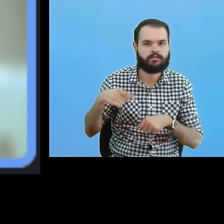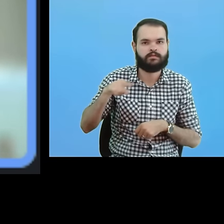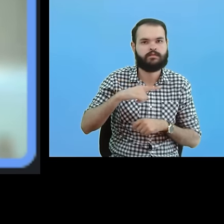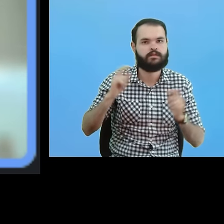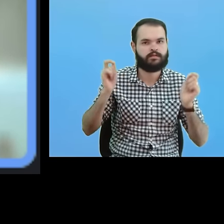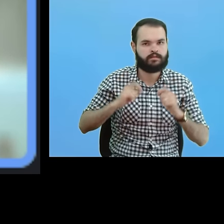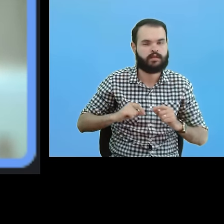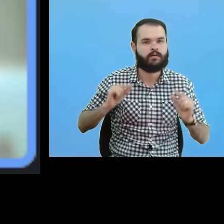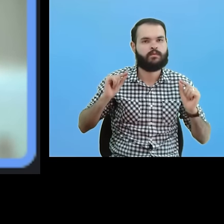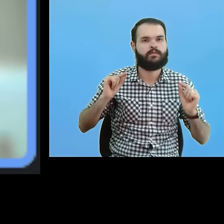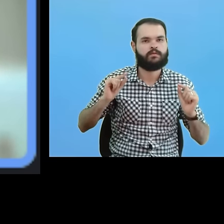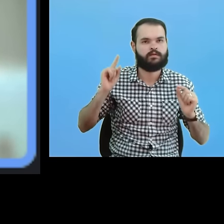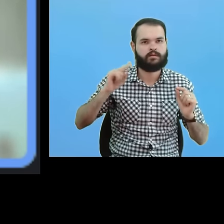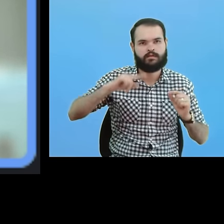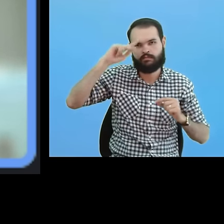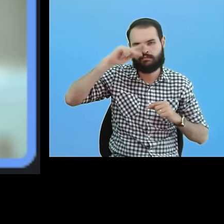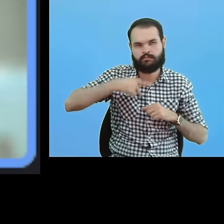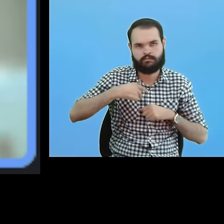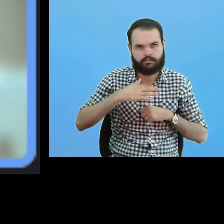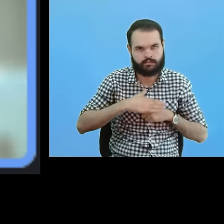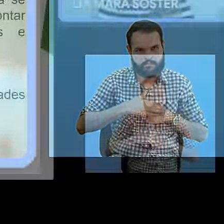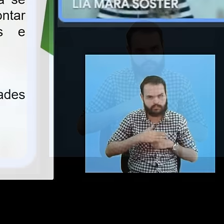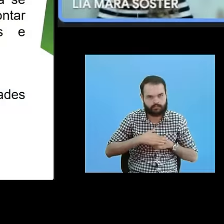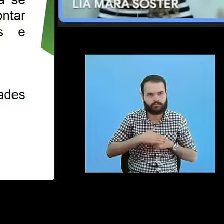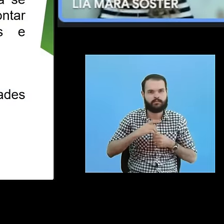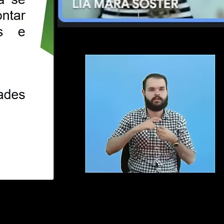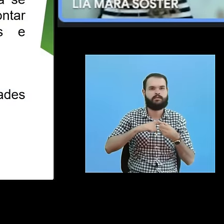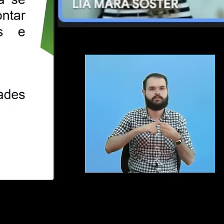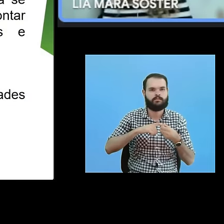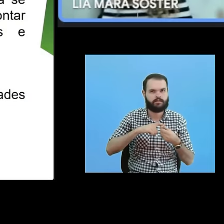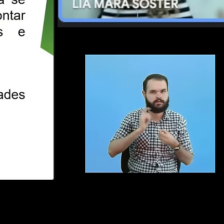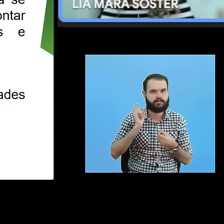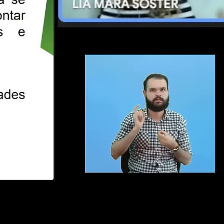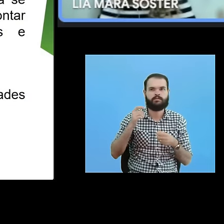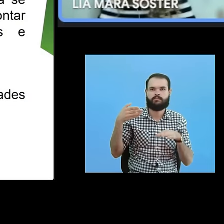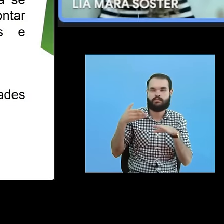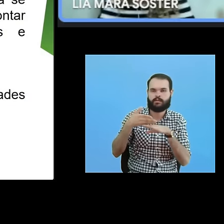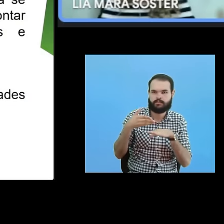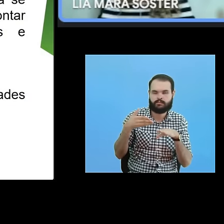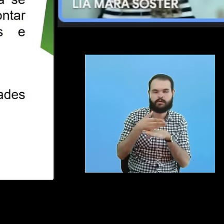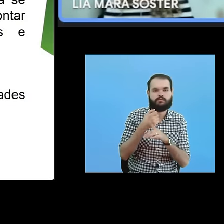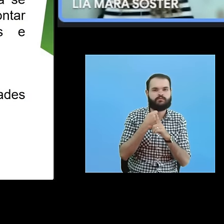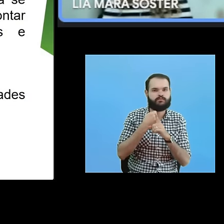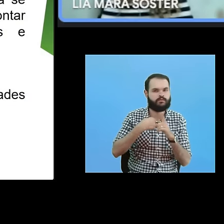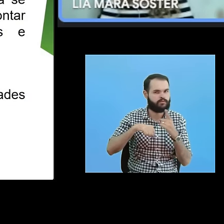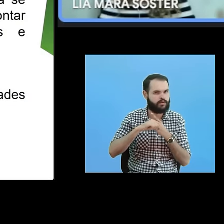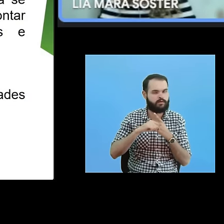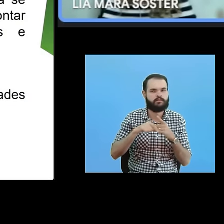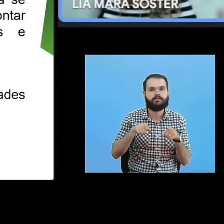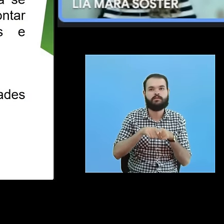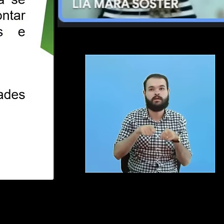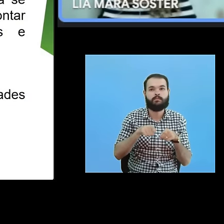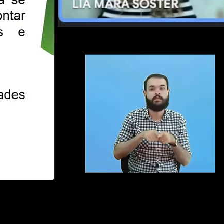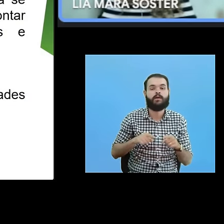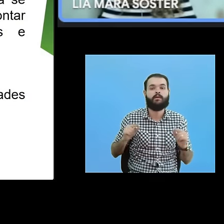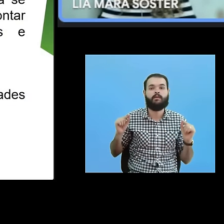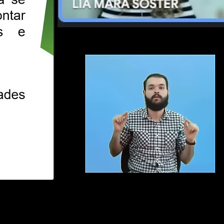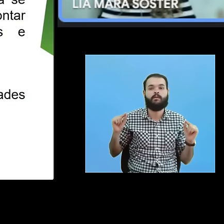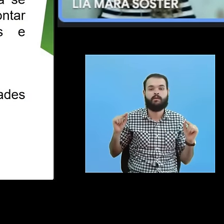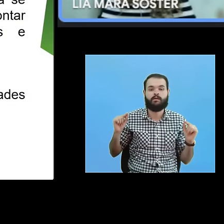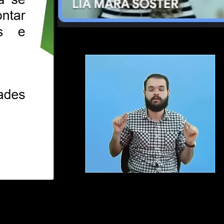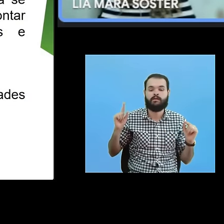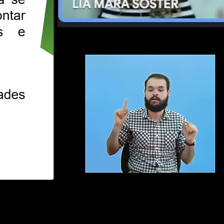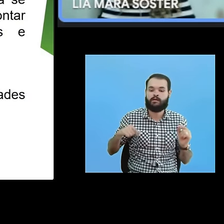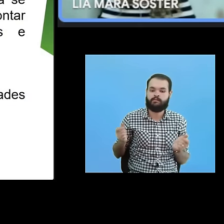promover, então, a autonomia, né, a independência, essa participação social e muitas vezes até, né,